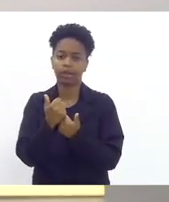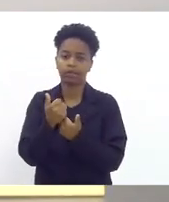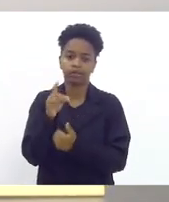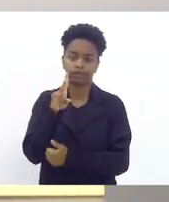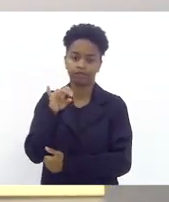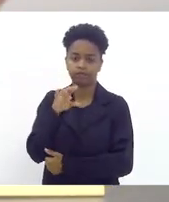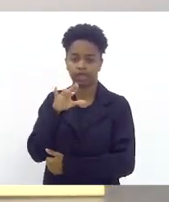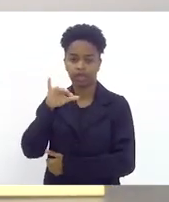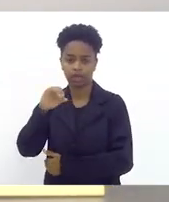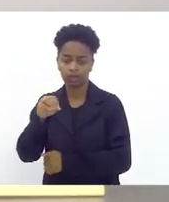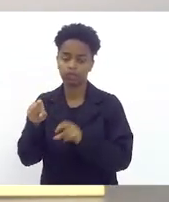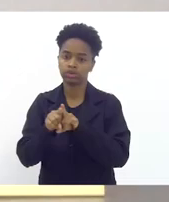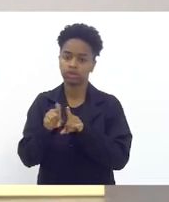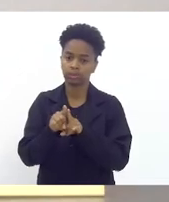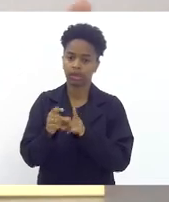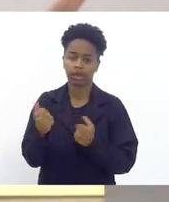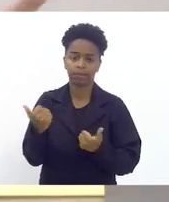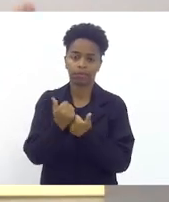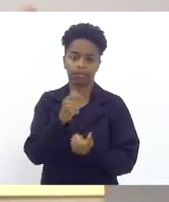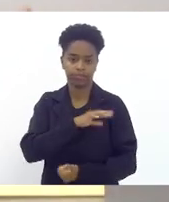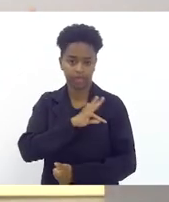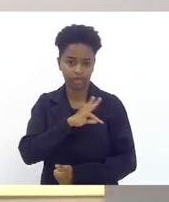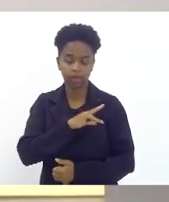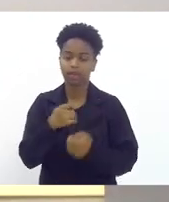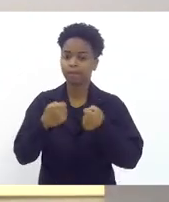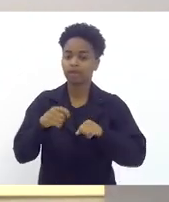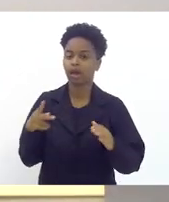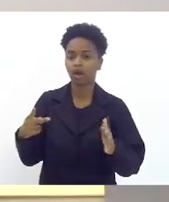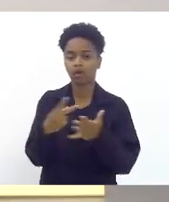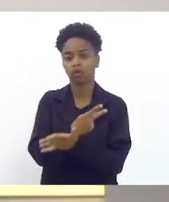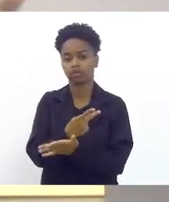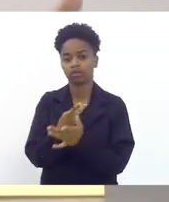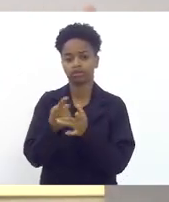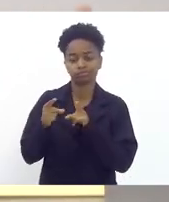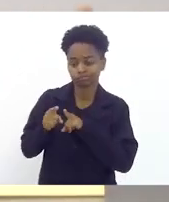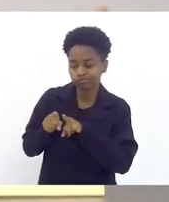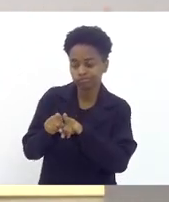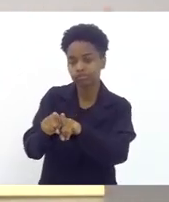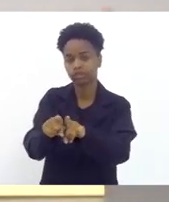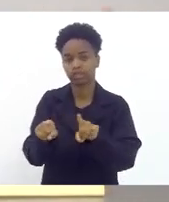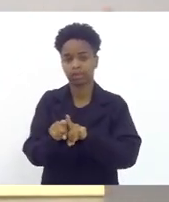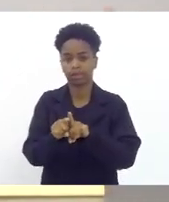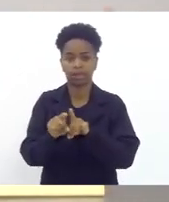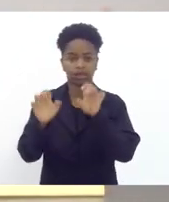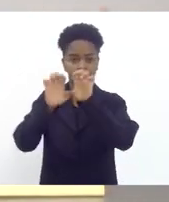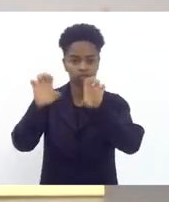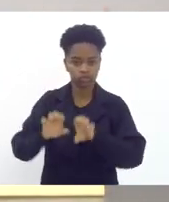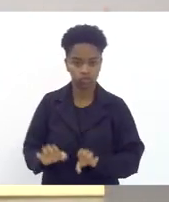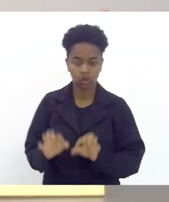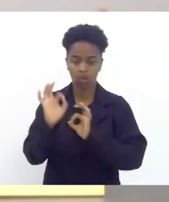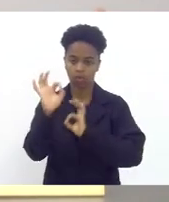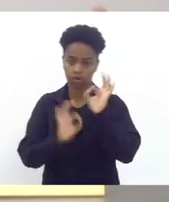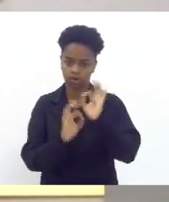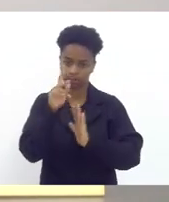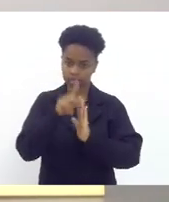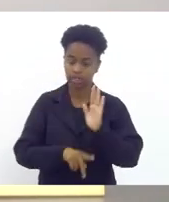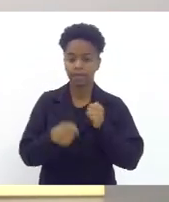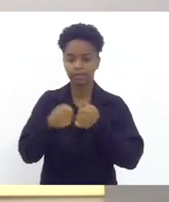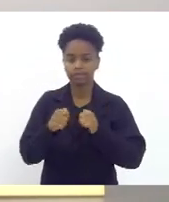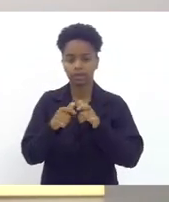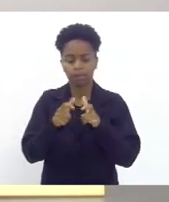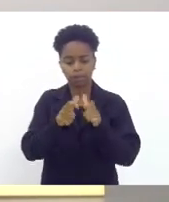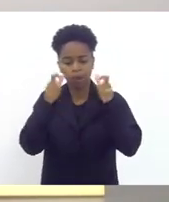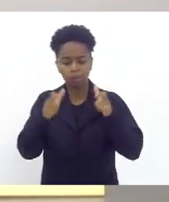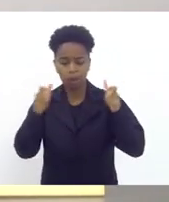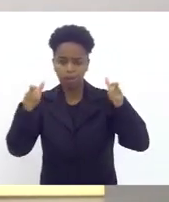viveiros fortalecimento da assistência técnica Ela também tem que acontecer de forma consecutiva com a estruturação projetos ela tem que ser escalonada para que